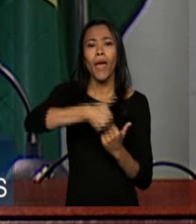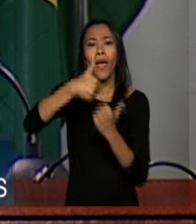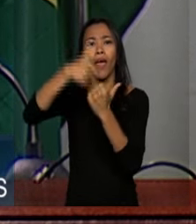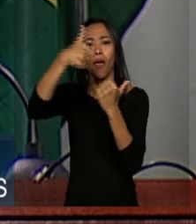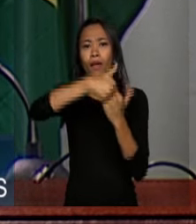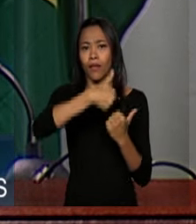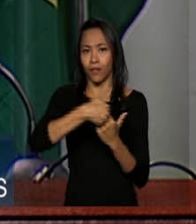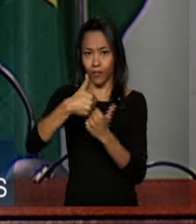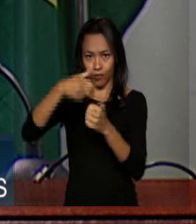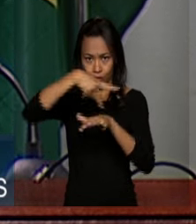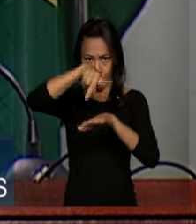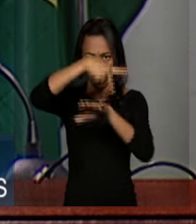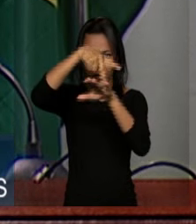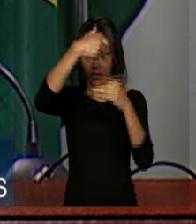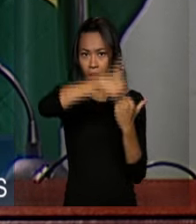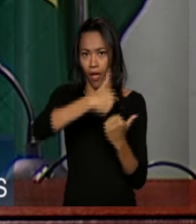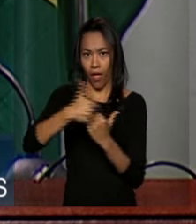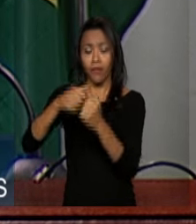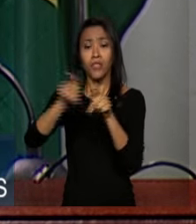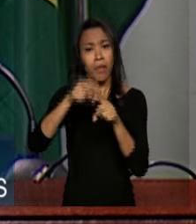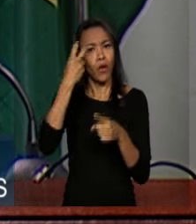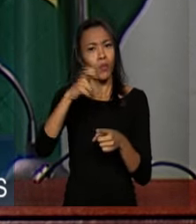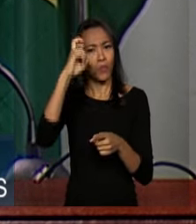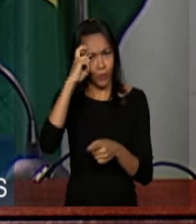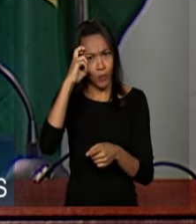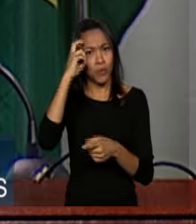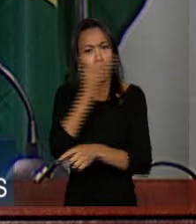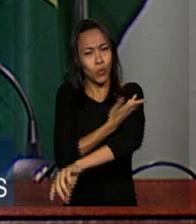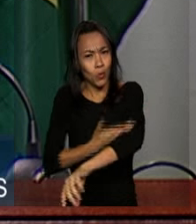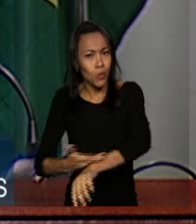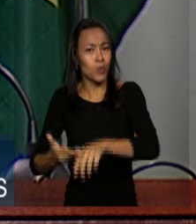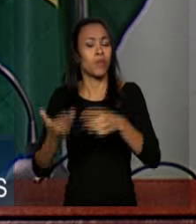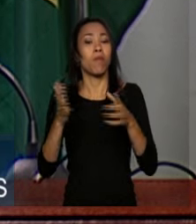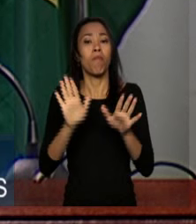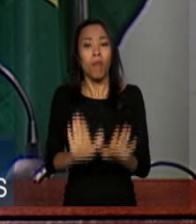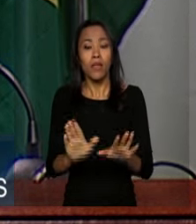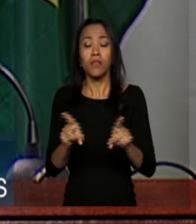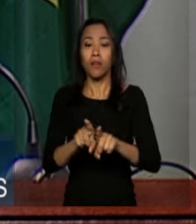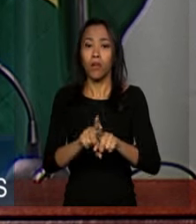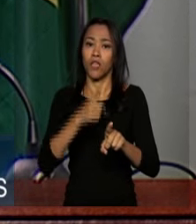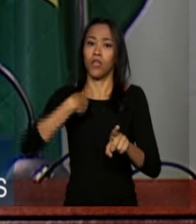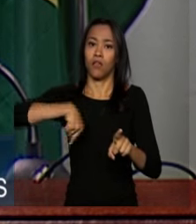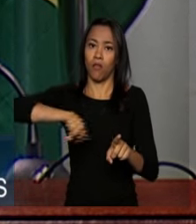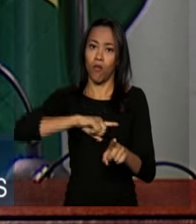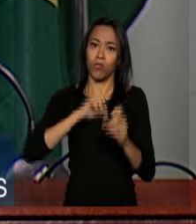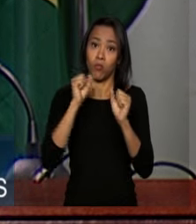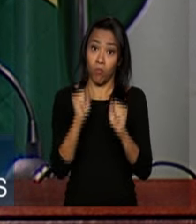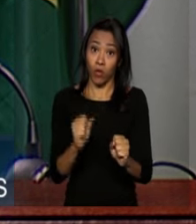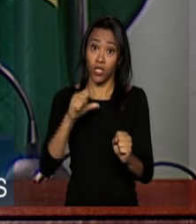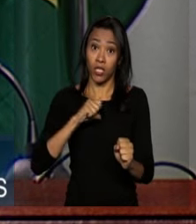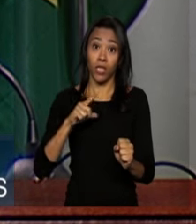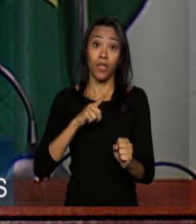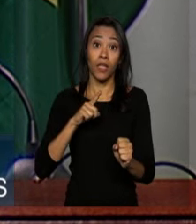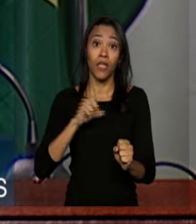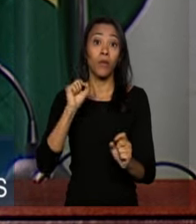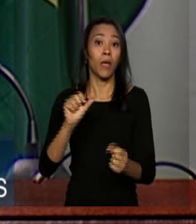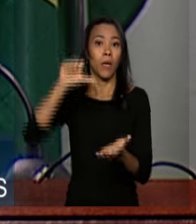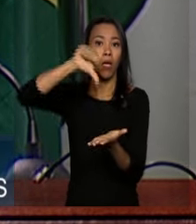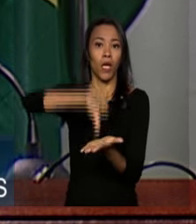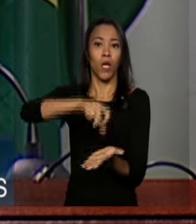política e cultural, mas também da convicção de que podemos constituir um polo global